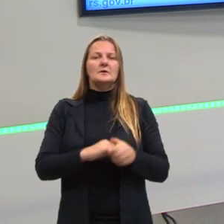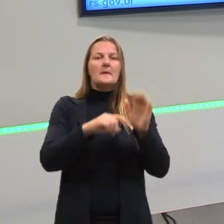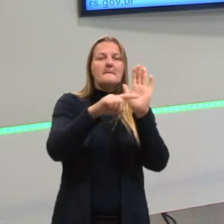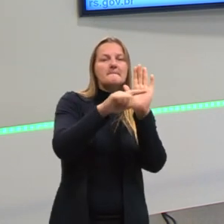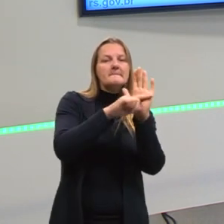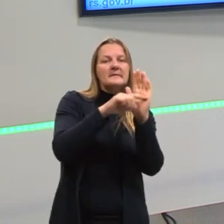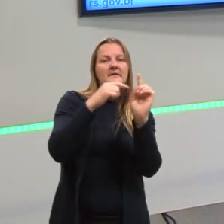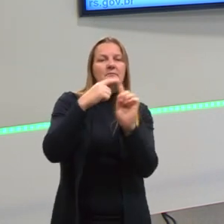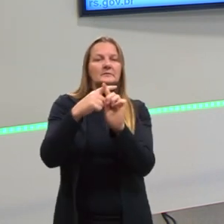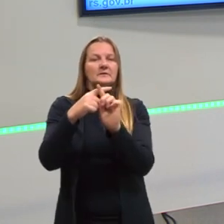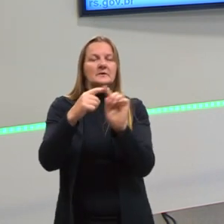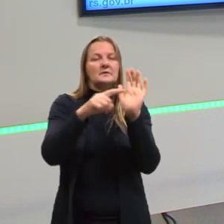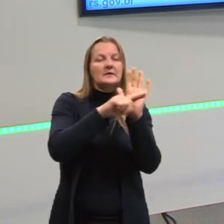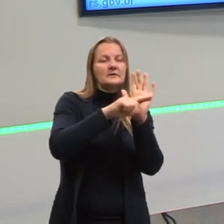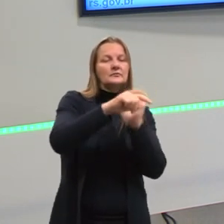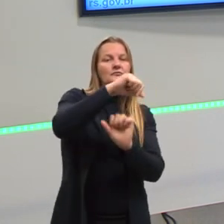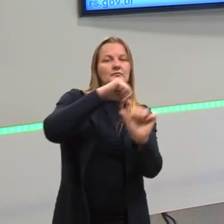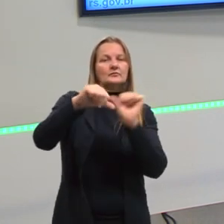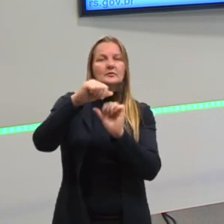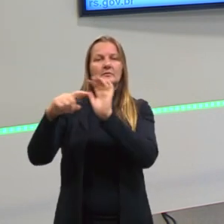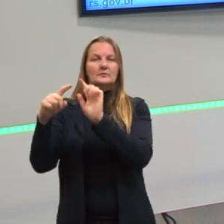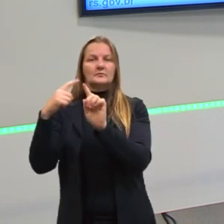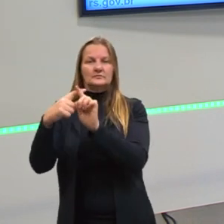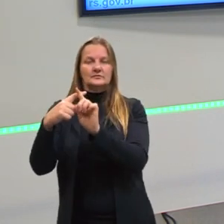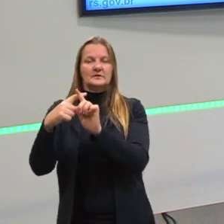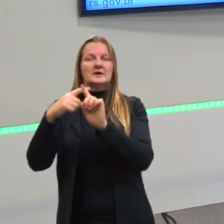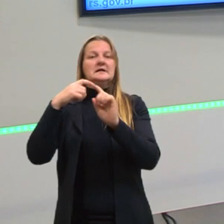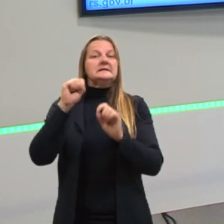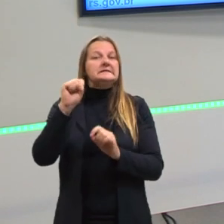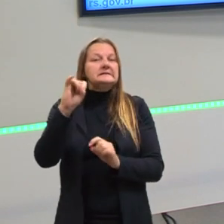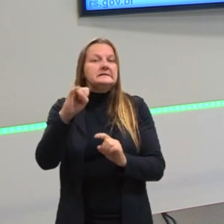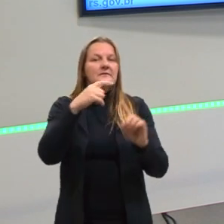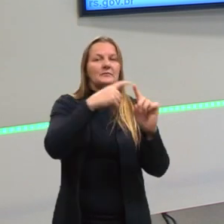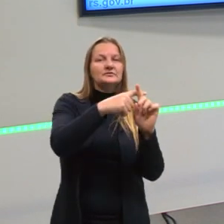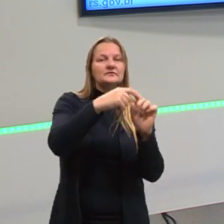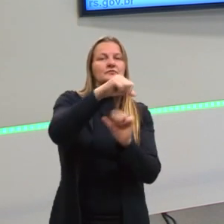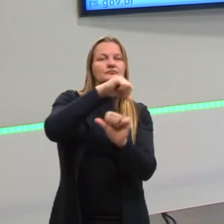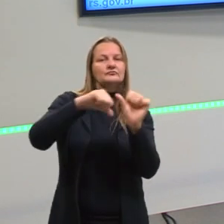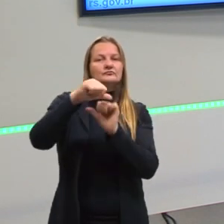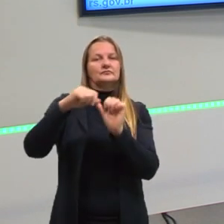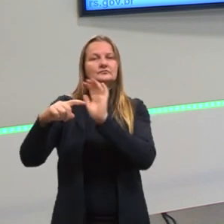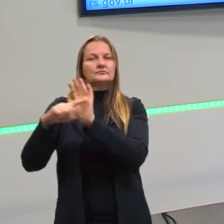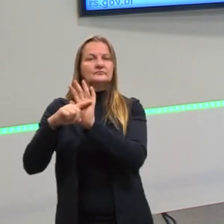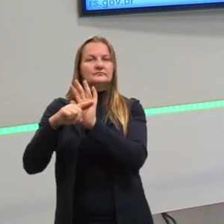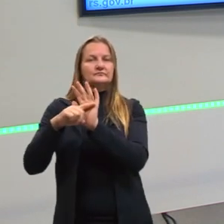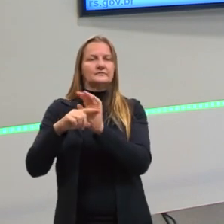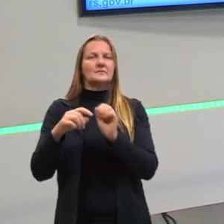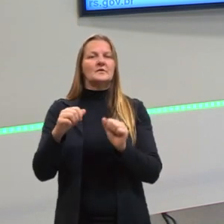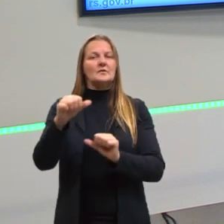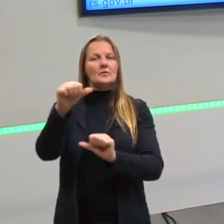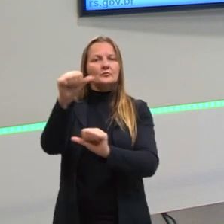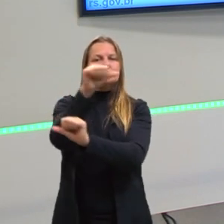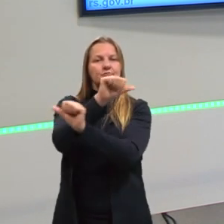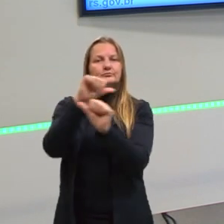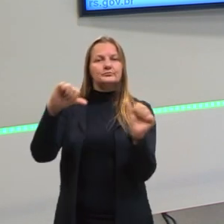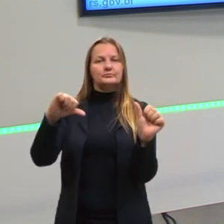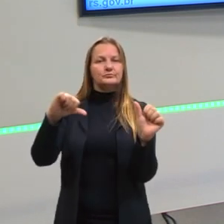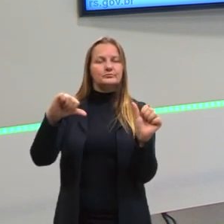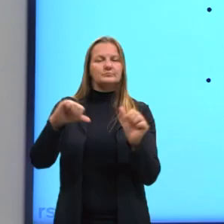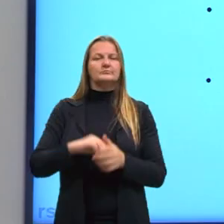variação de entalpia se ela era negativa ela fica positiva CC positiva ela se torna negativa Eu Estou invertendo